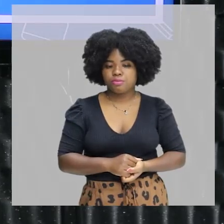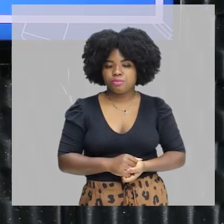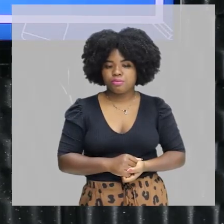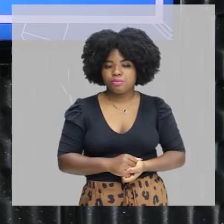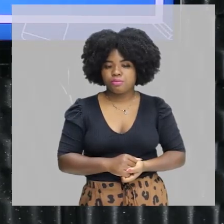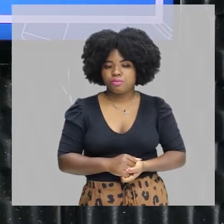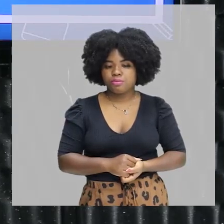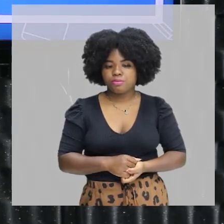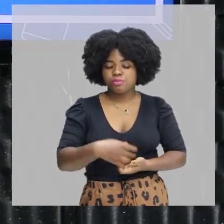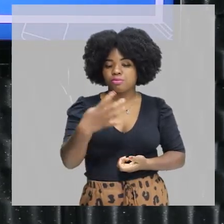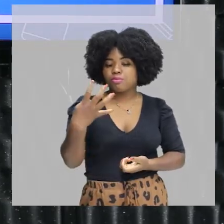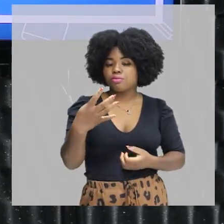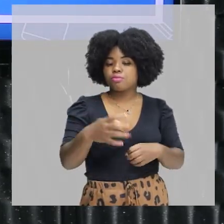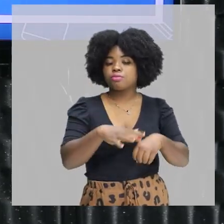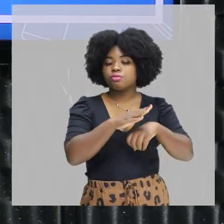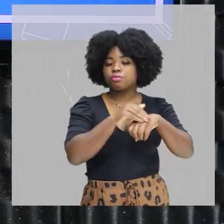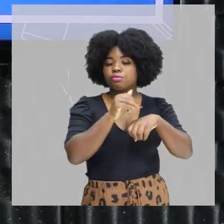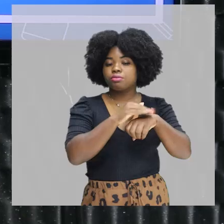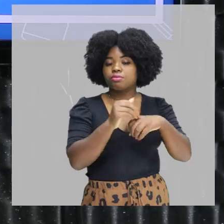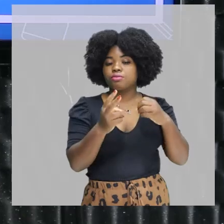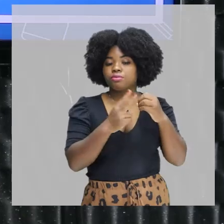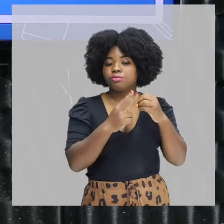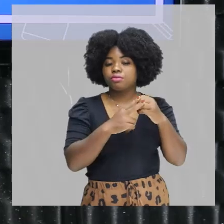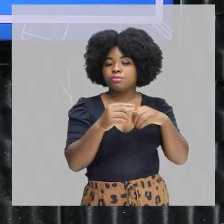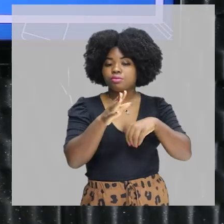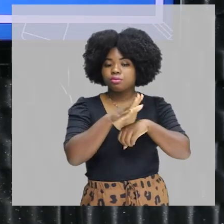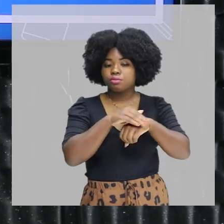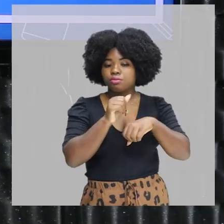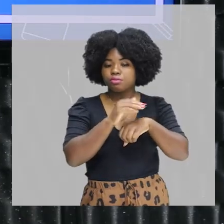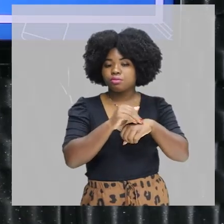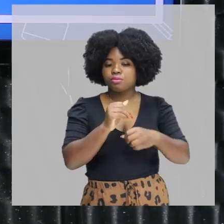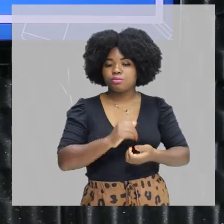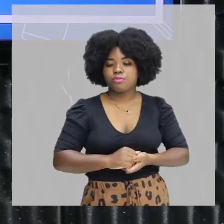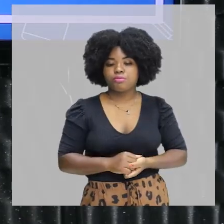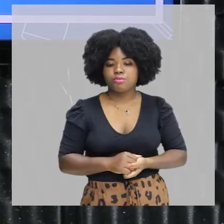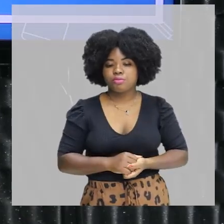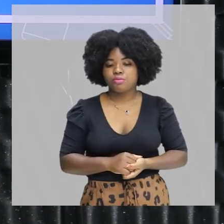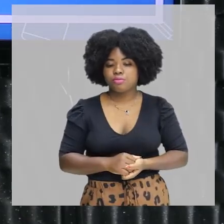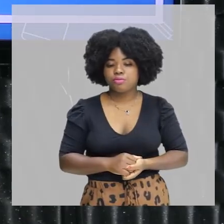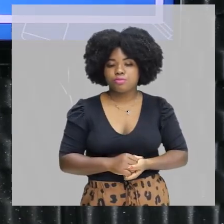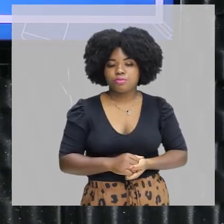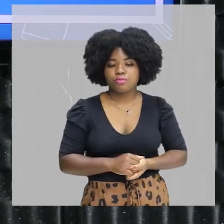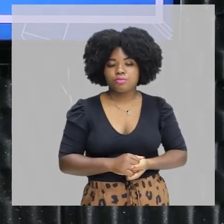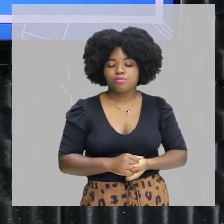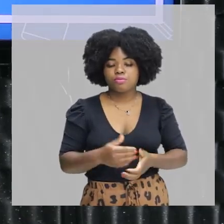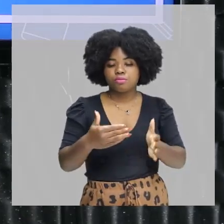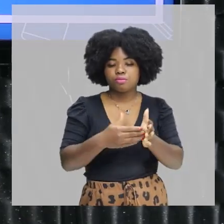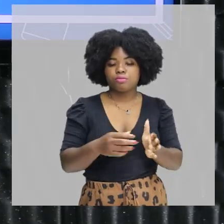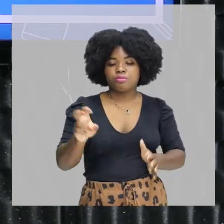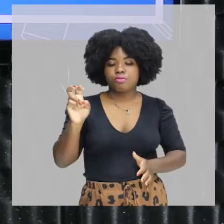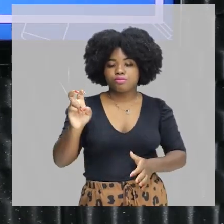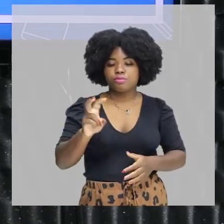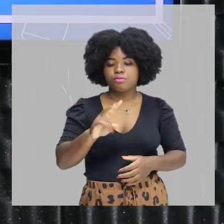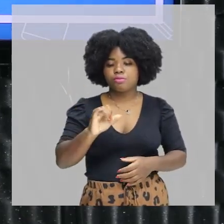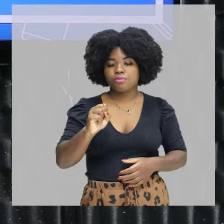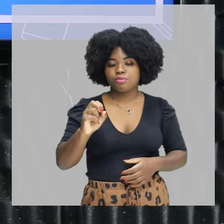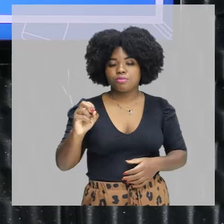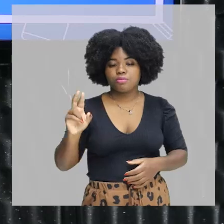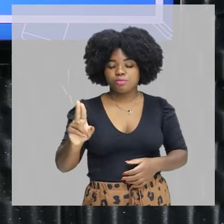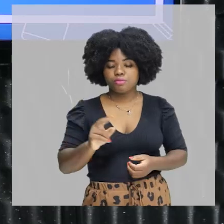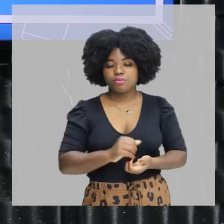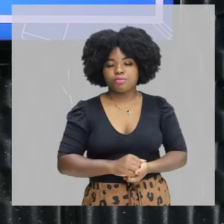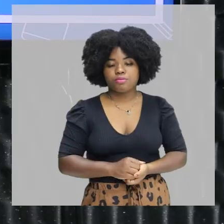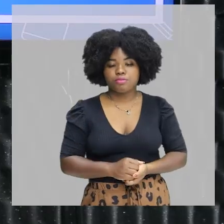Aí eu tenho aqui, a cliente chamou a funcionária de displicente e o rapaz visou a mulher. Então, eu tenho aqui,